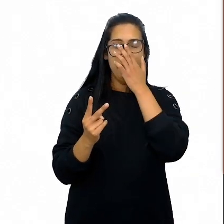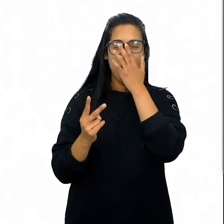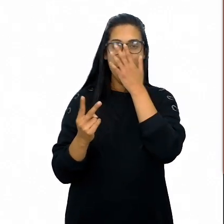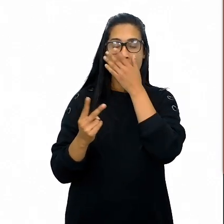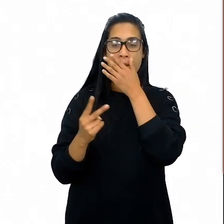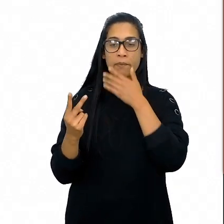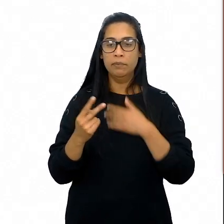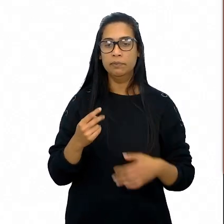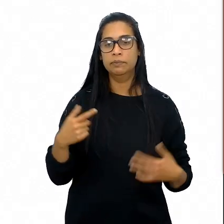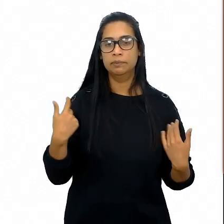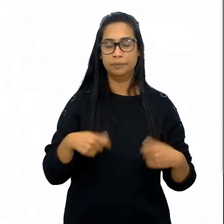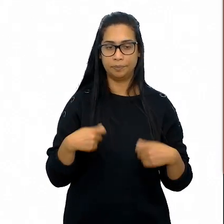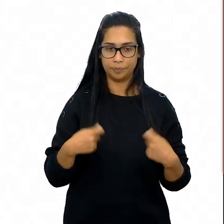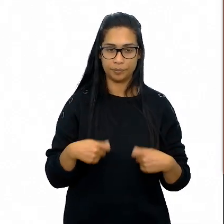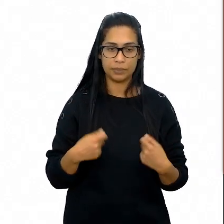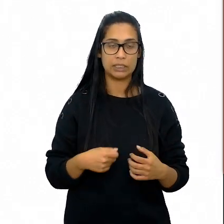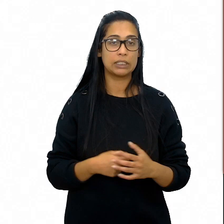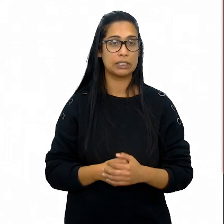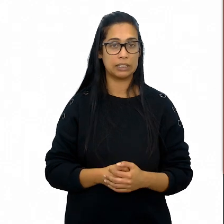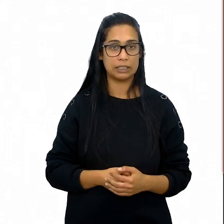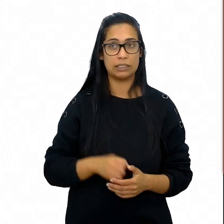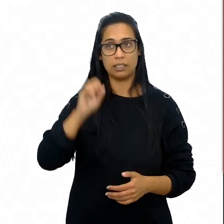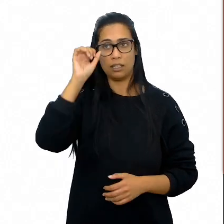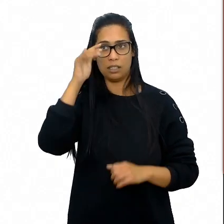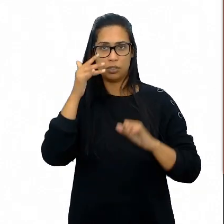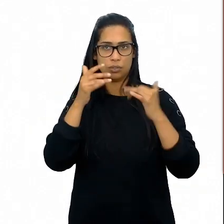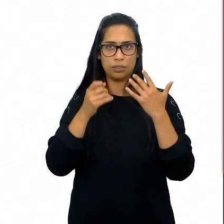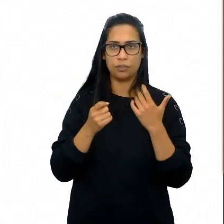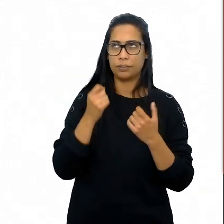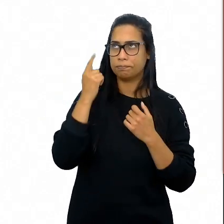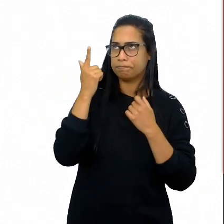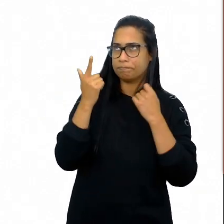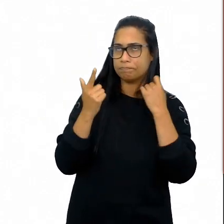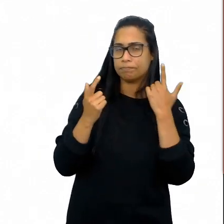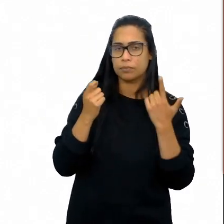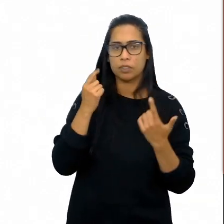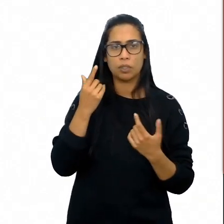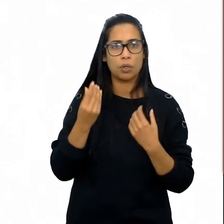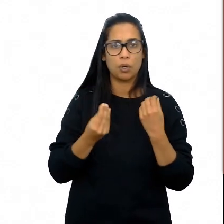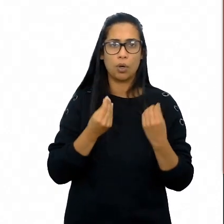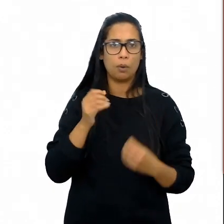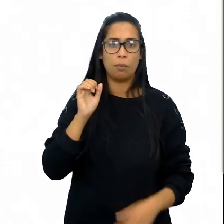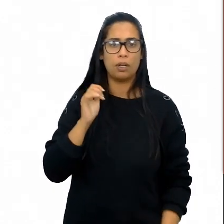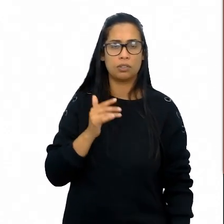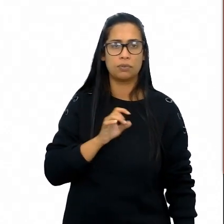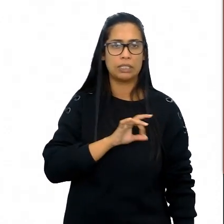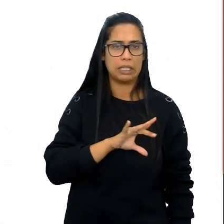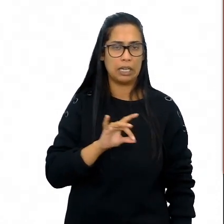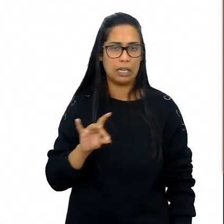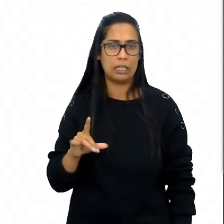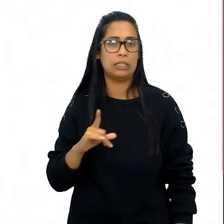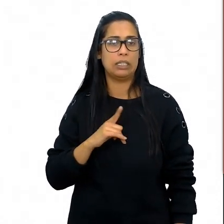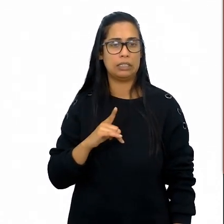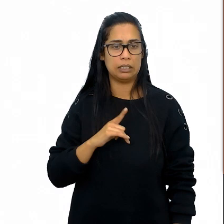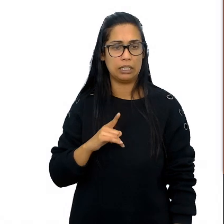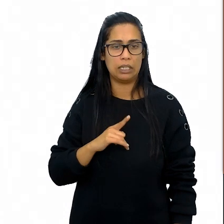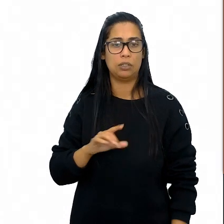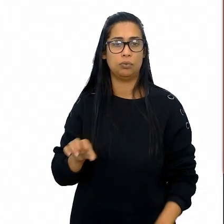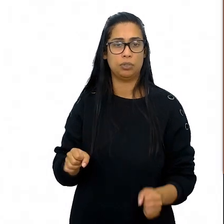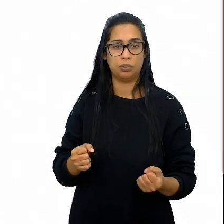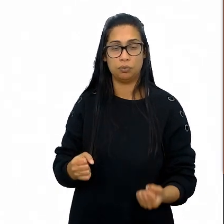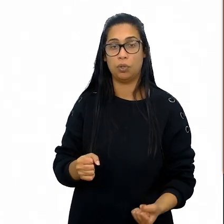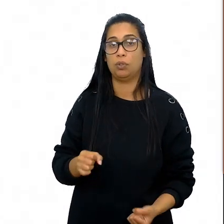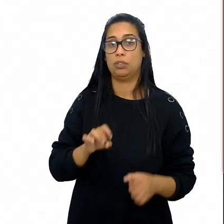soluções como está destacada ali né no nosso no nosso na nossa tela nós temos as competências